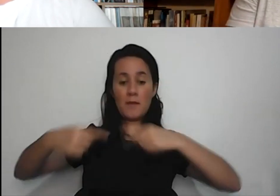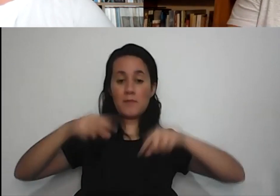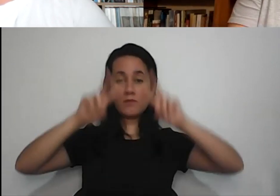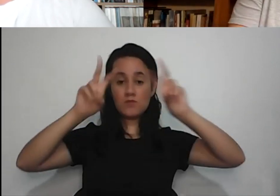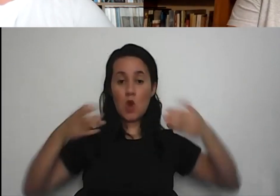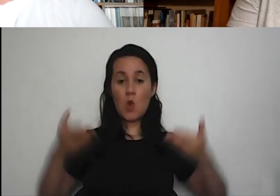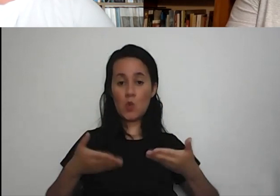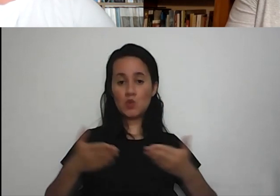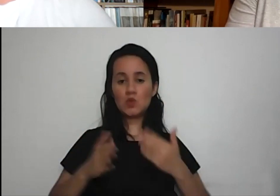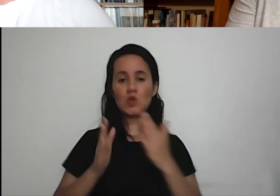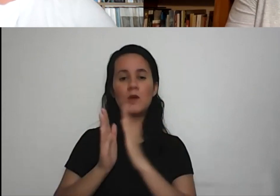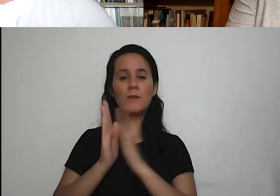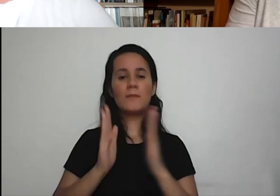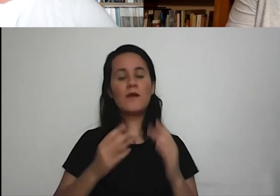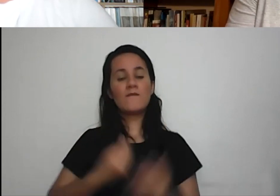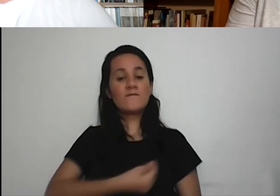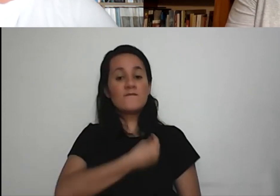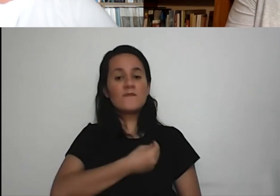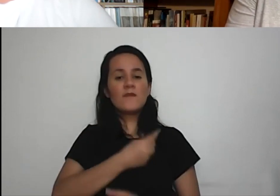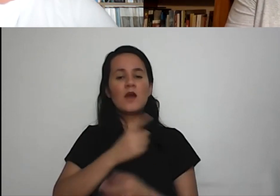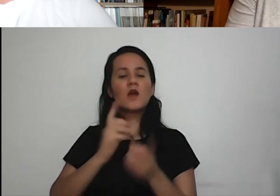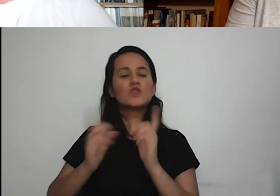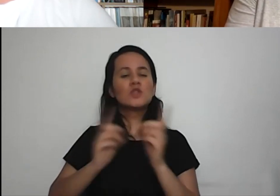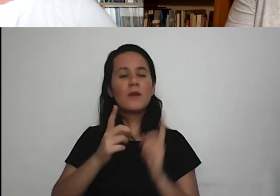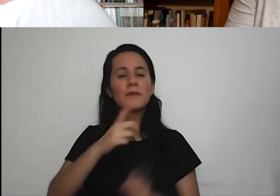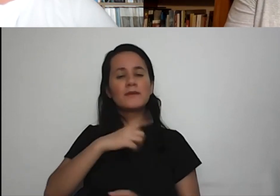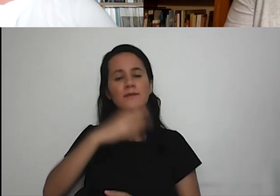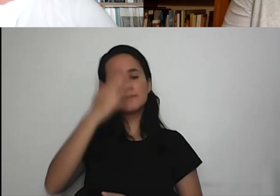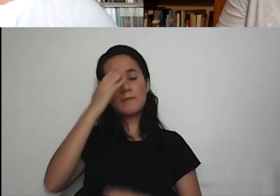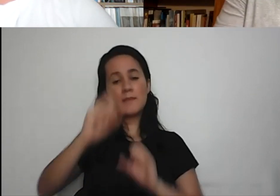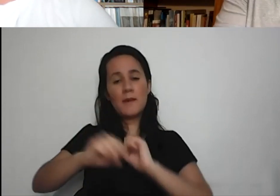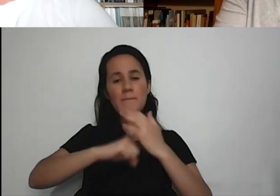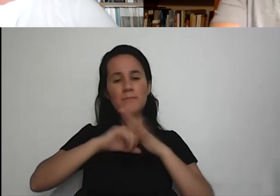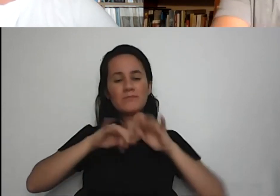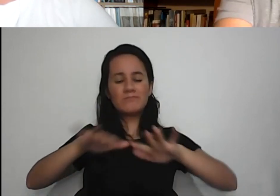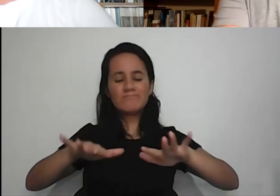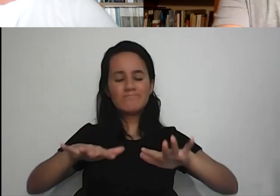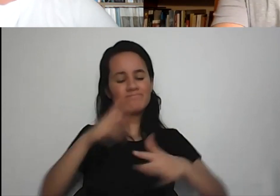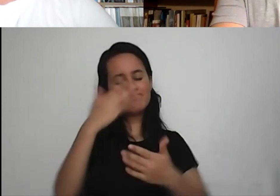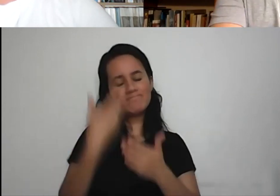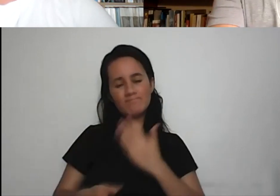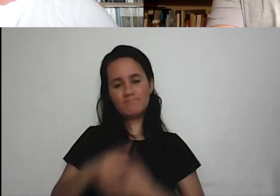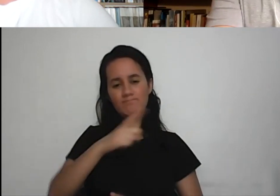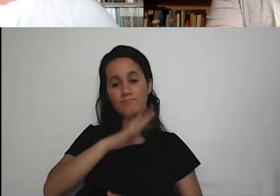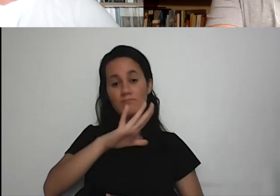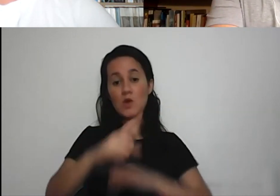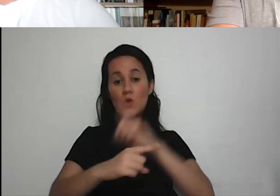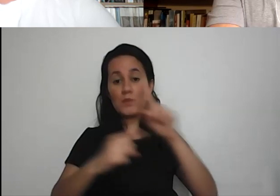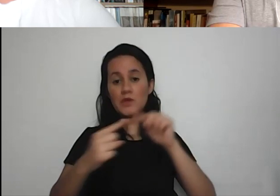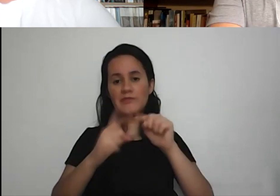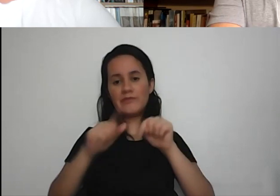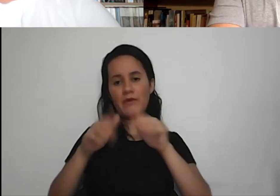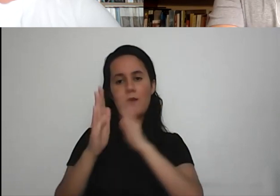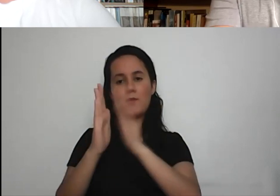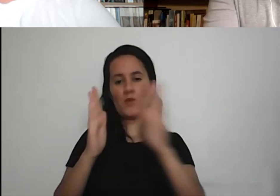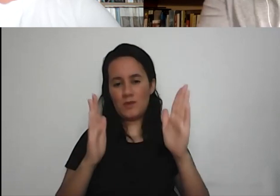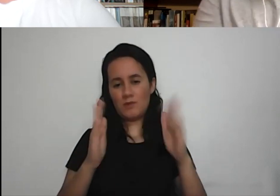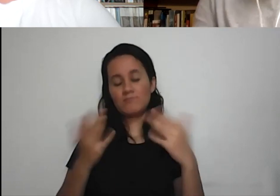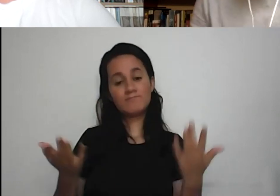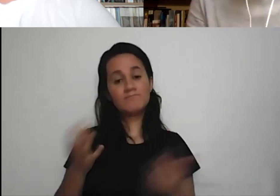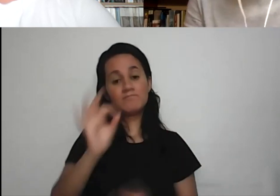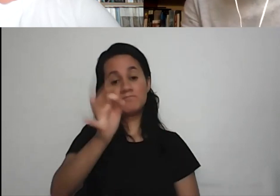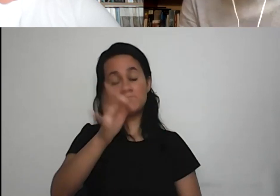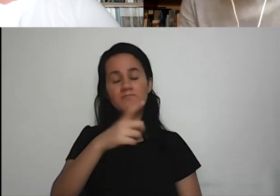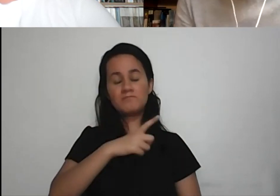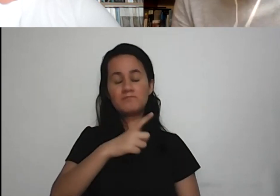hoje. Biblioteca vive e dinâmica. Claro que com a pandemia perdemos um pouco esse dinamismo, mas é esse o objetivo da biblioteca. É nesse sentido